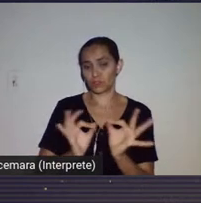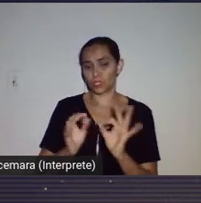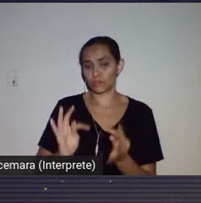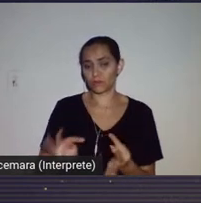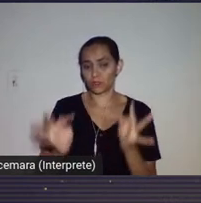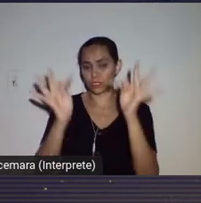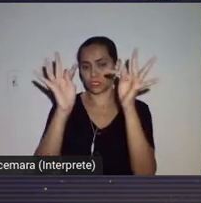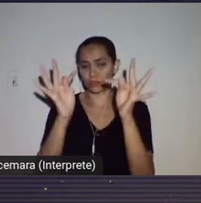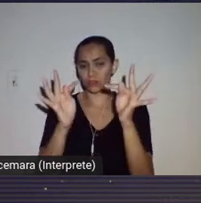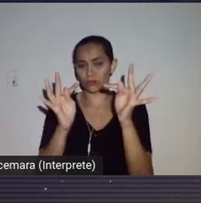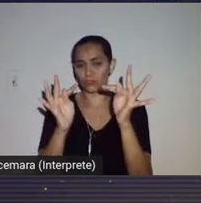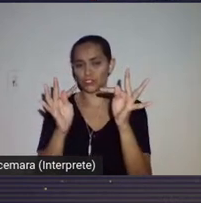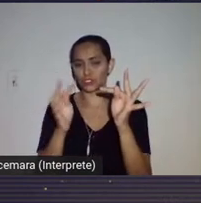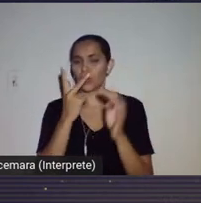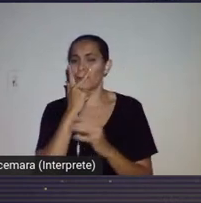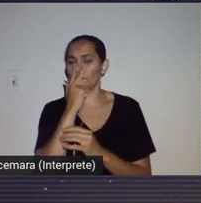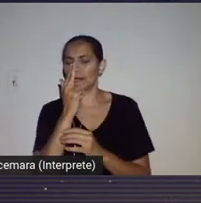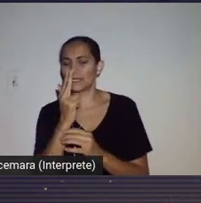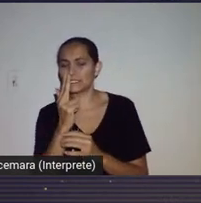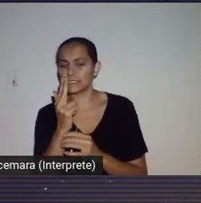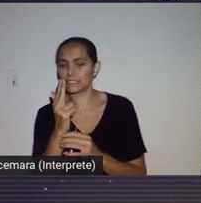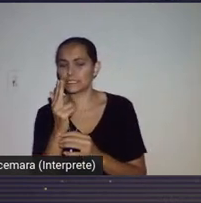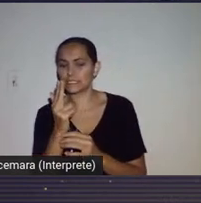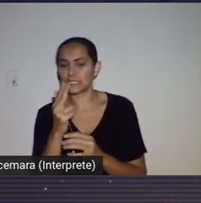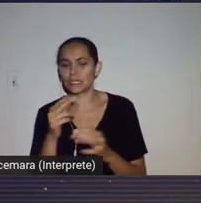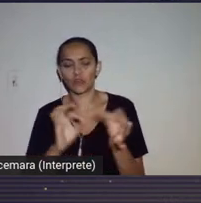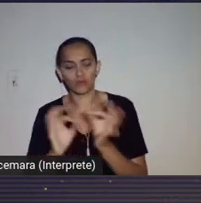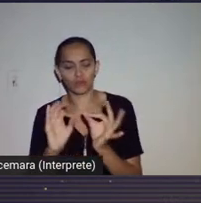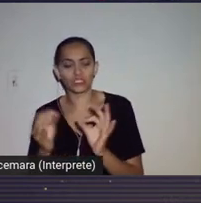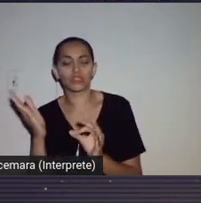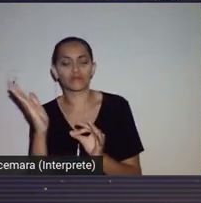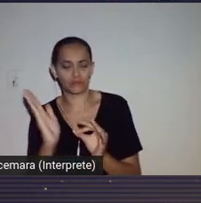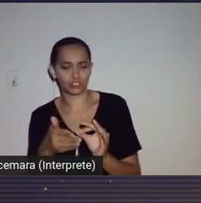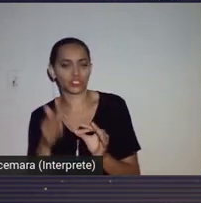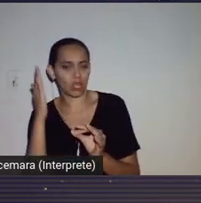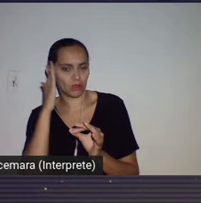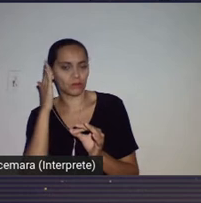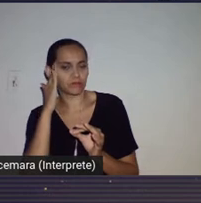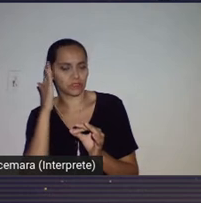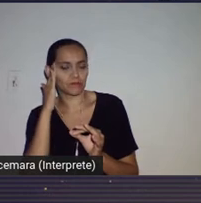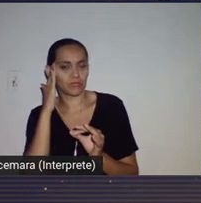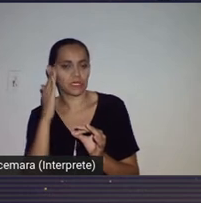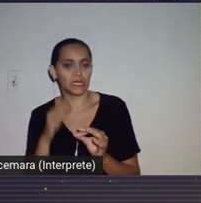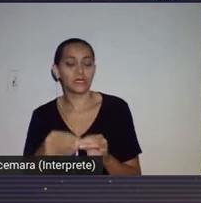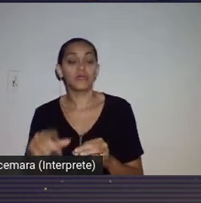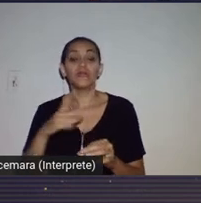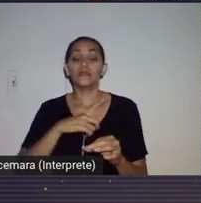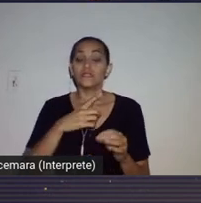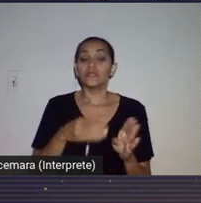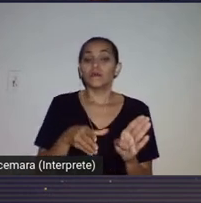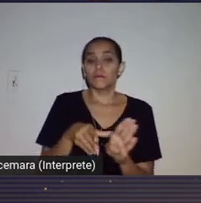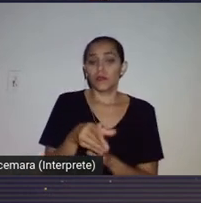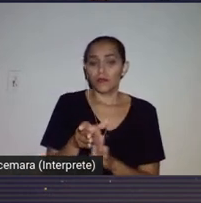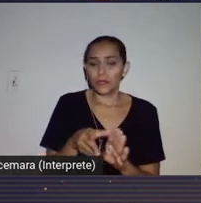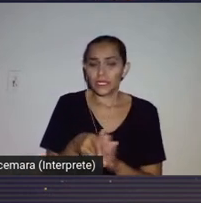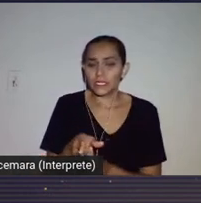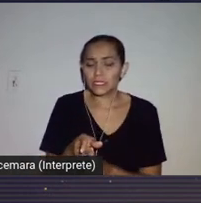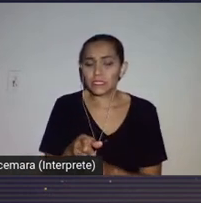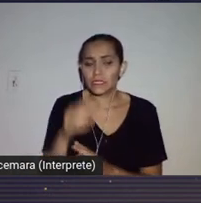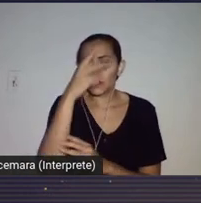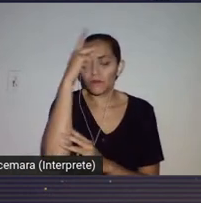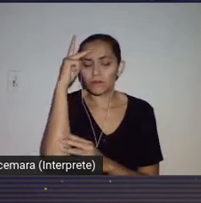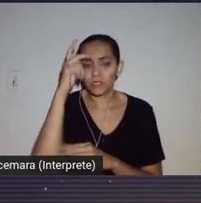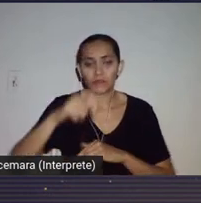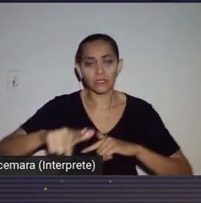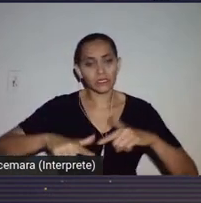já estava trabalhando no projeto anterior, que era o OpenStack, e eu tinha uma mentoria com uma pessoa na época que trabalhava na Red